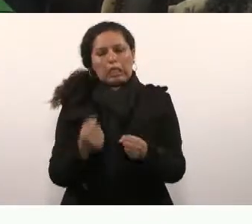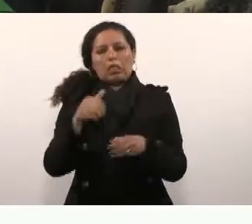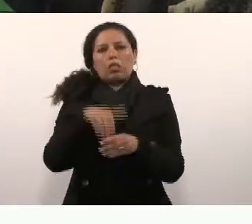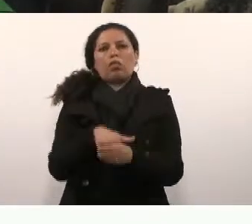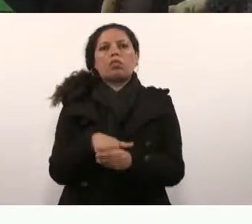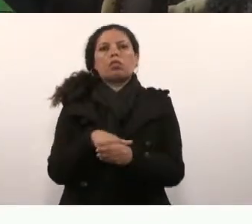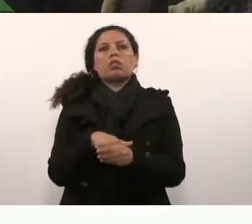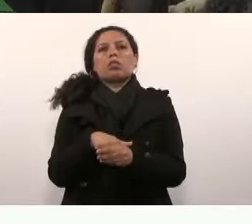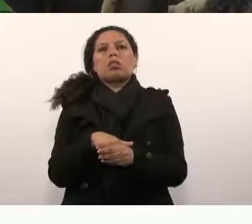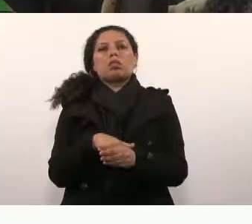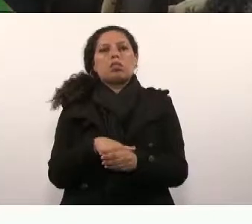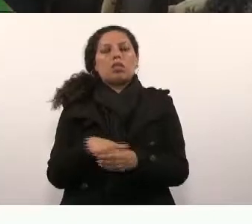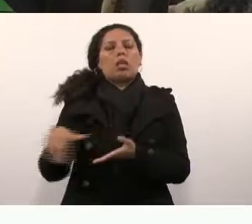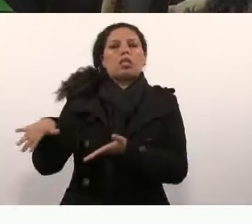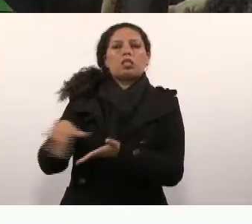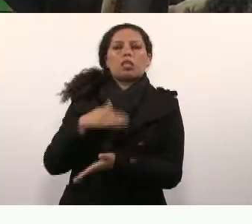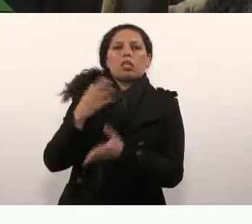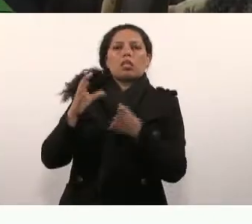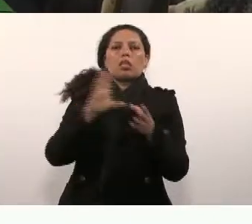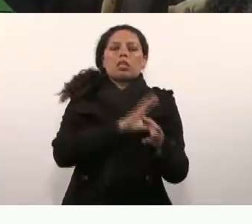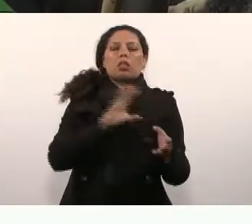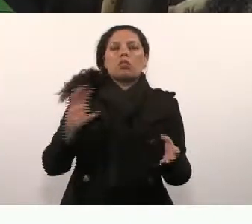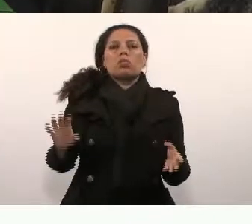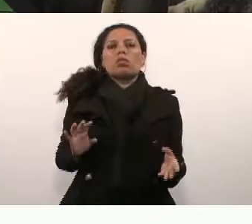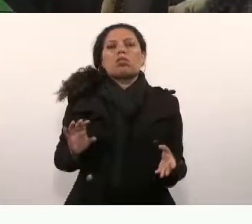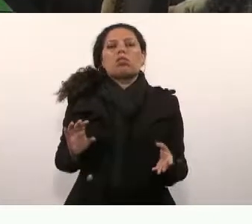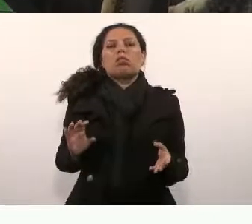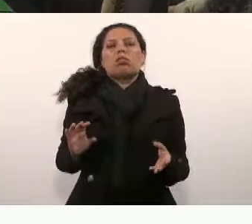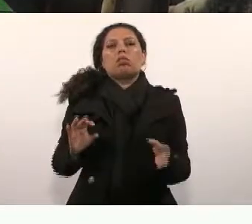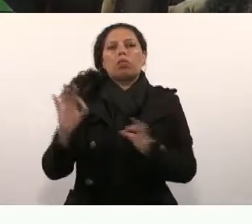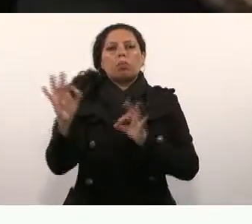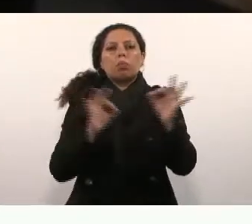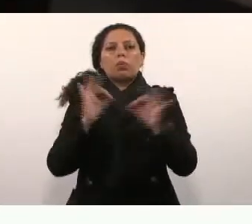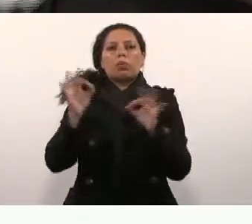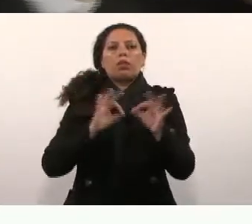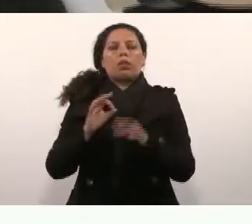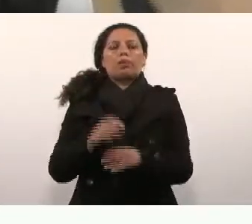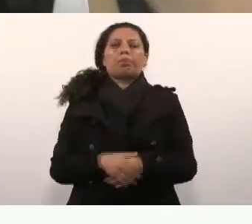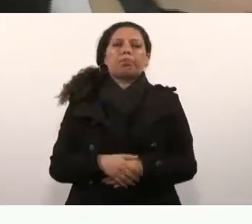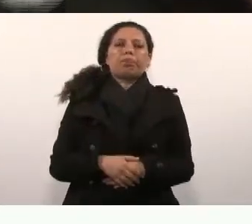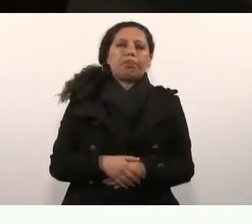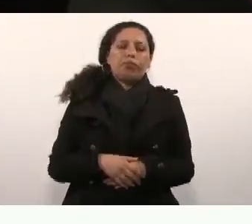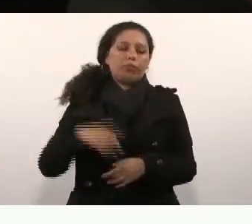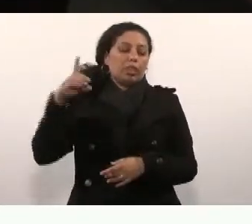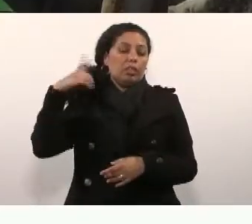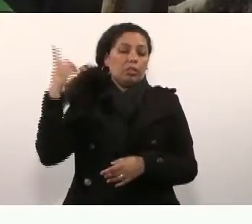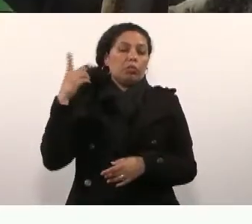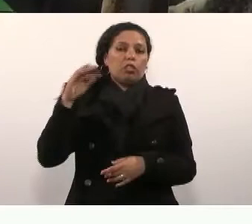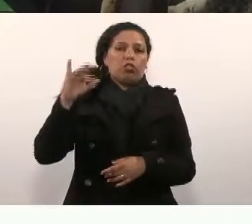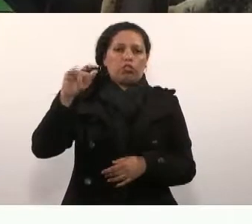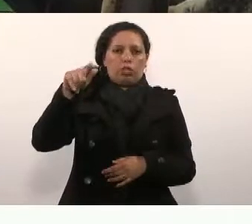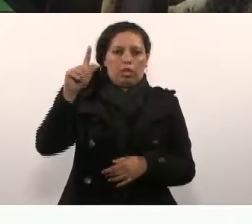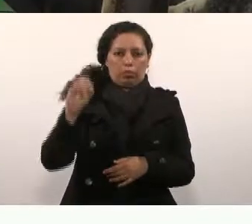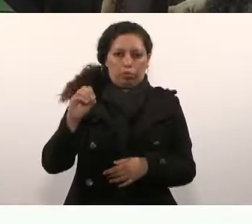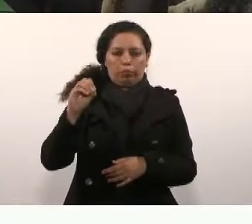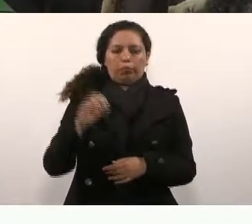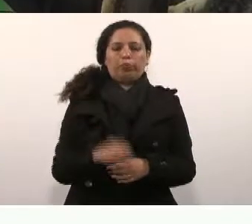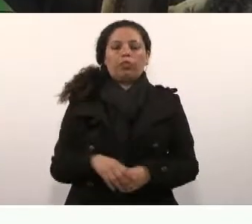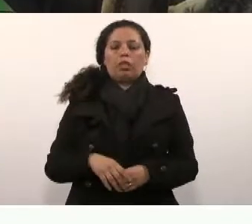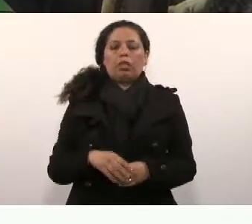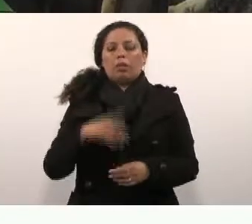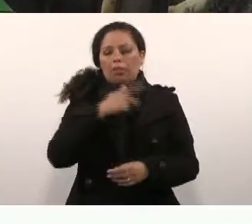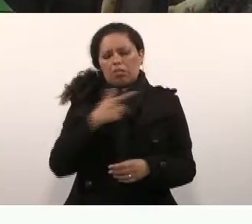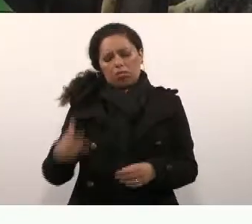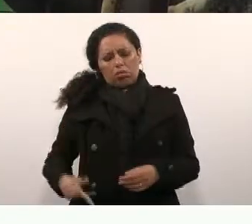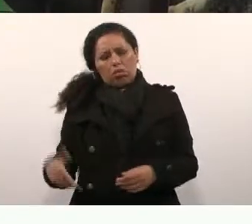então pedir à secretaria da comissão que a gente possa articular isso. Deputado Thiago Pampolha. Presidente,